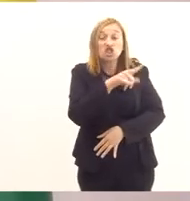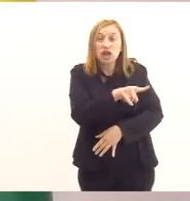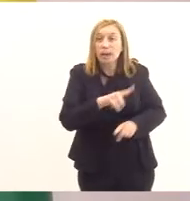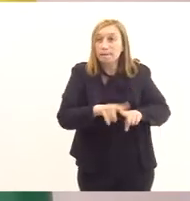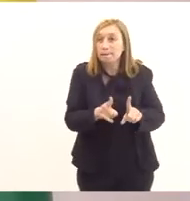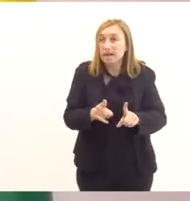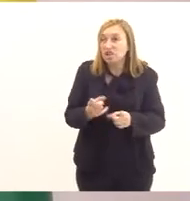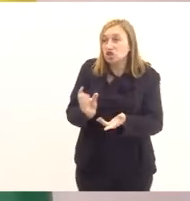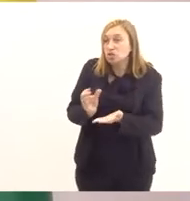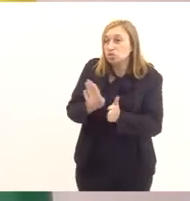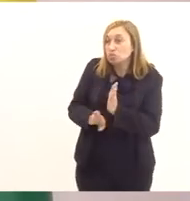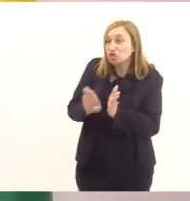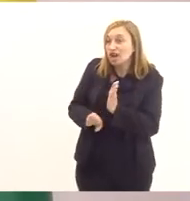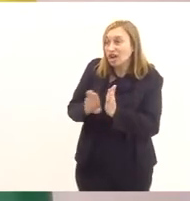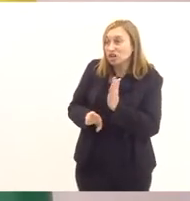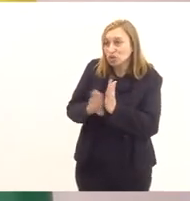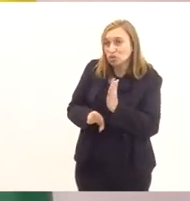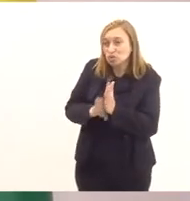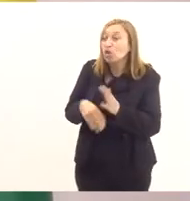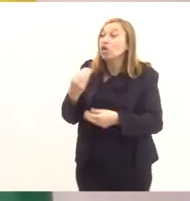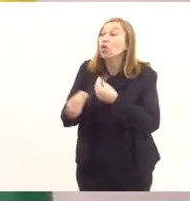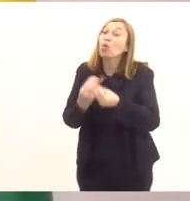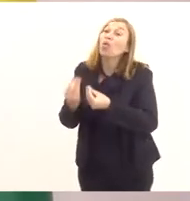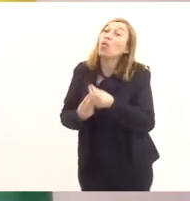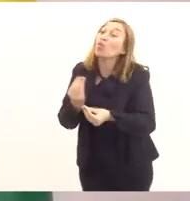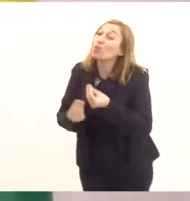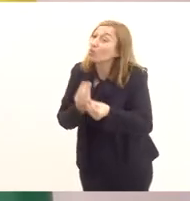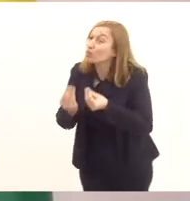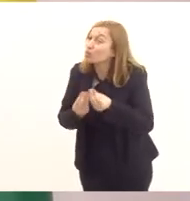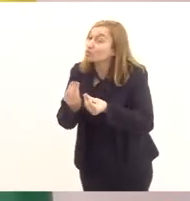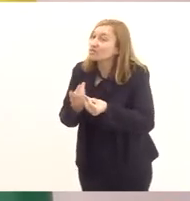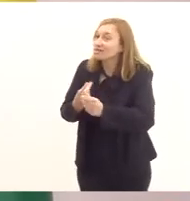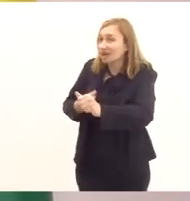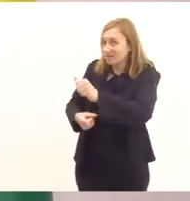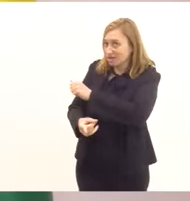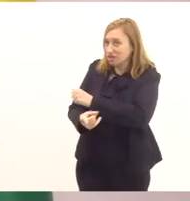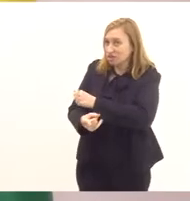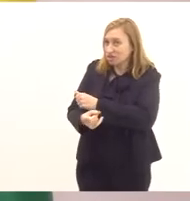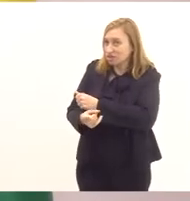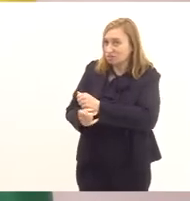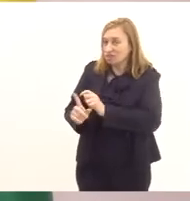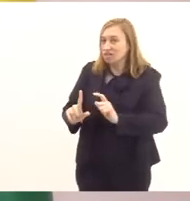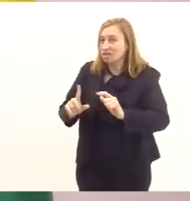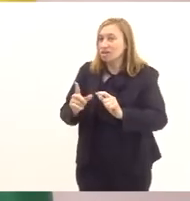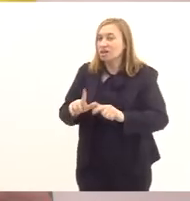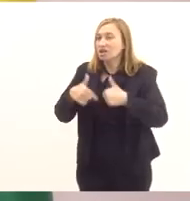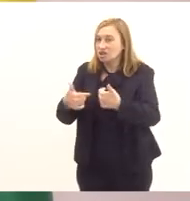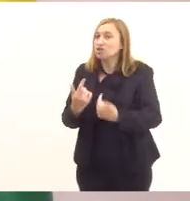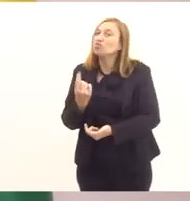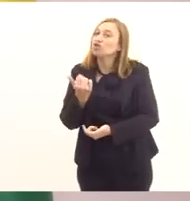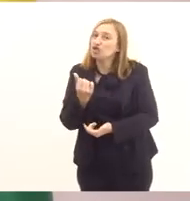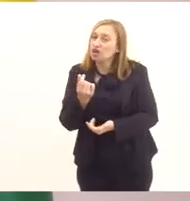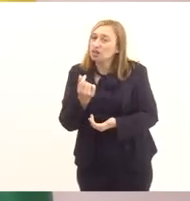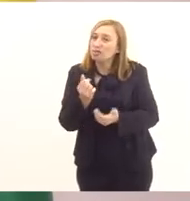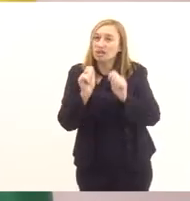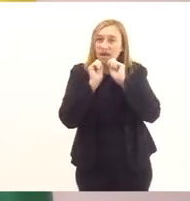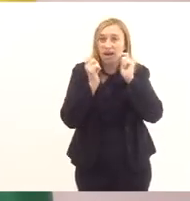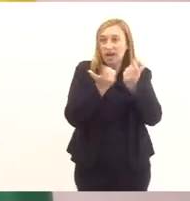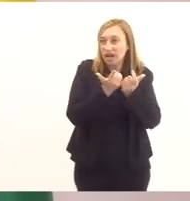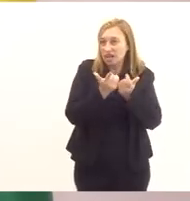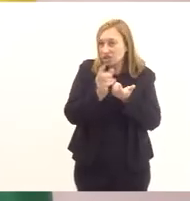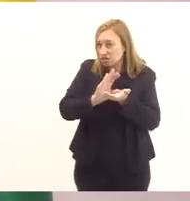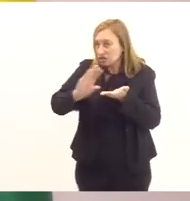dos gastos e como ele tá é investindo e aplicando o dinheiro da Assembleia Legislativa